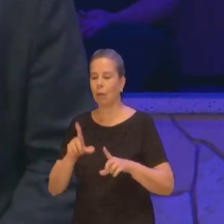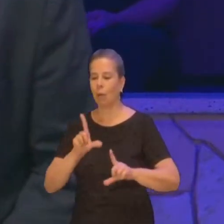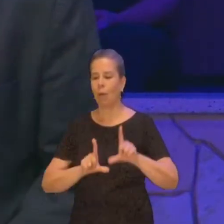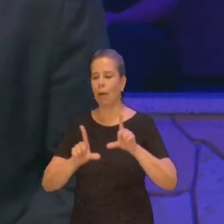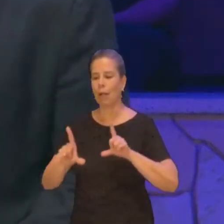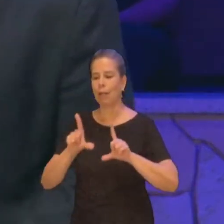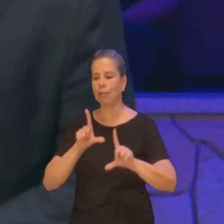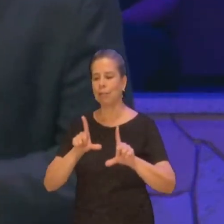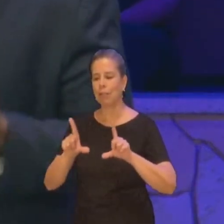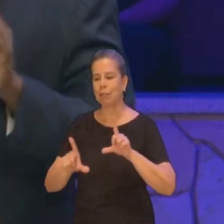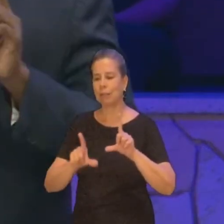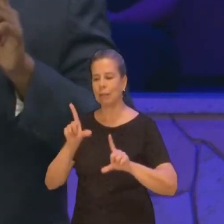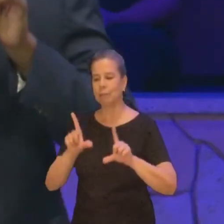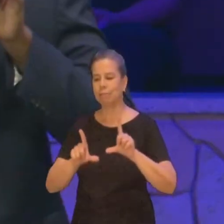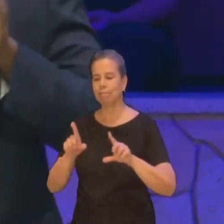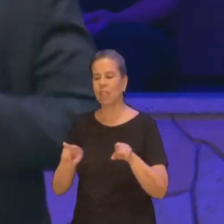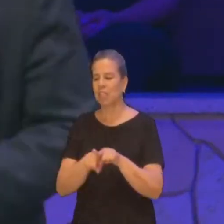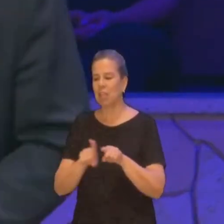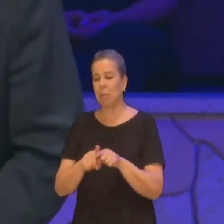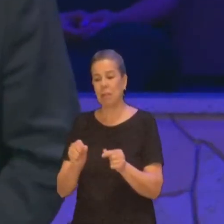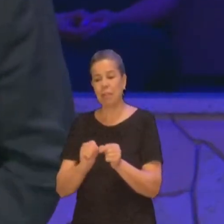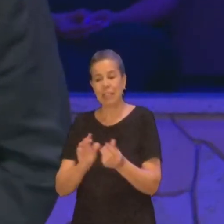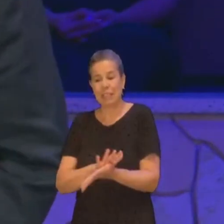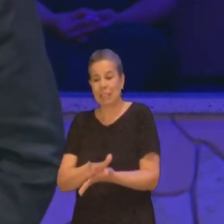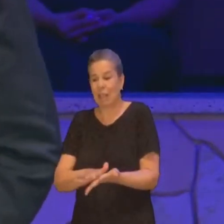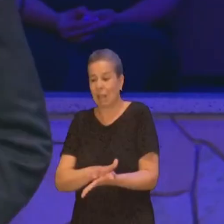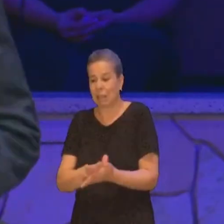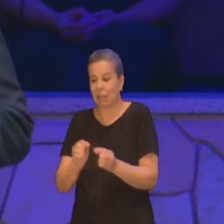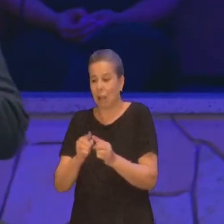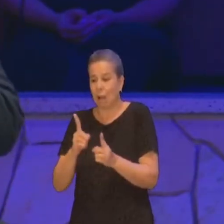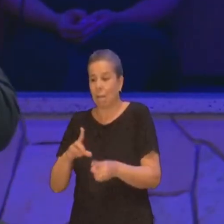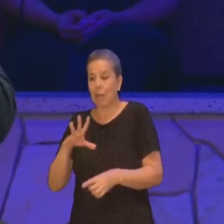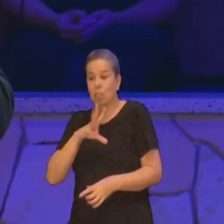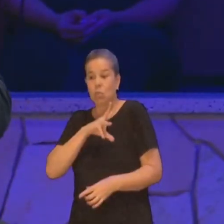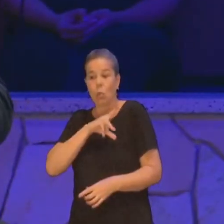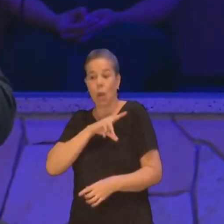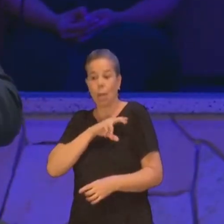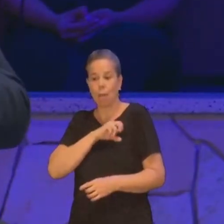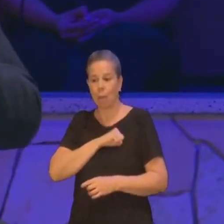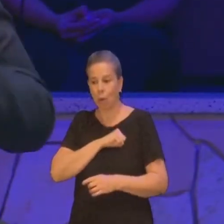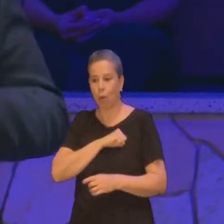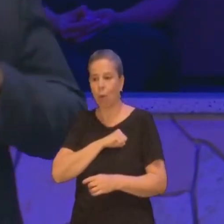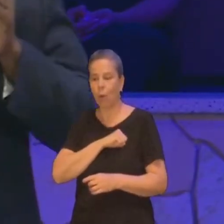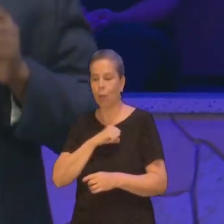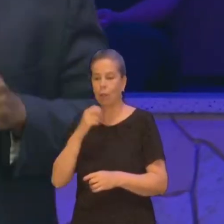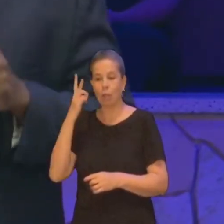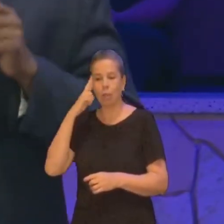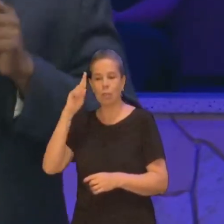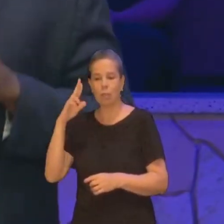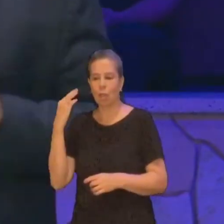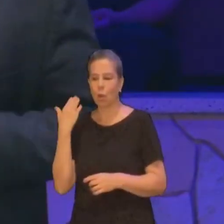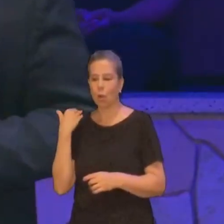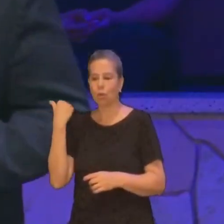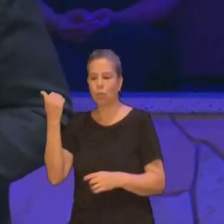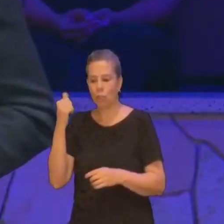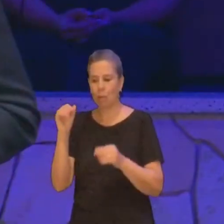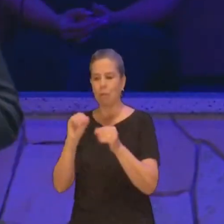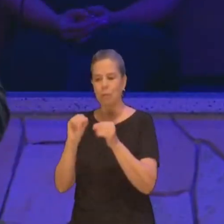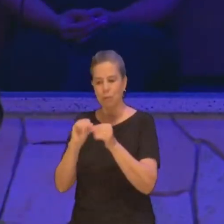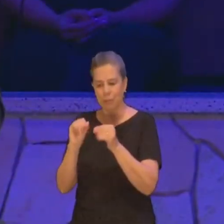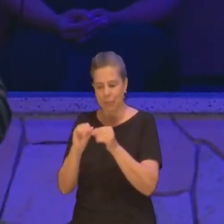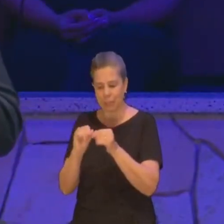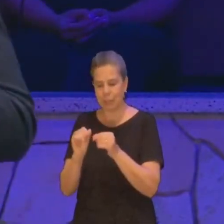levita. Mas o amor que vem do alto, e o amor que o Senhor nos chama a